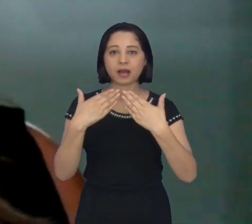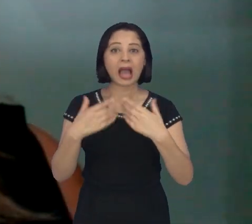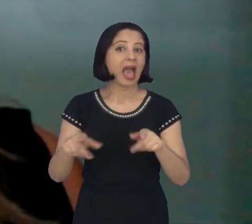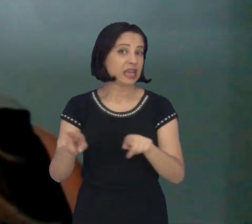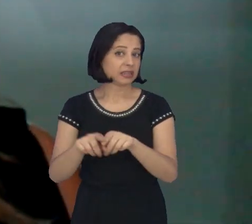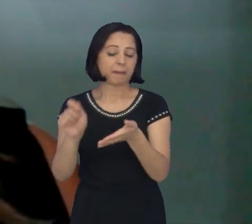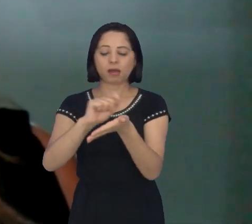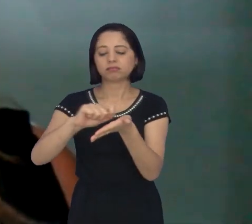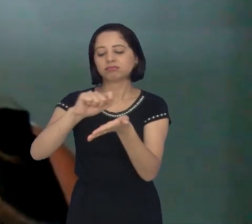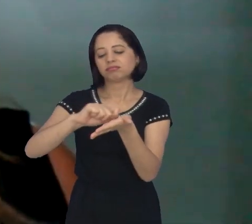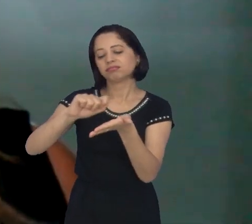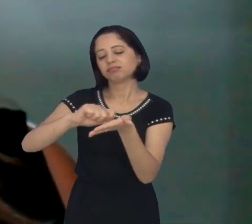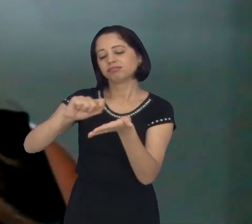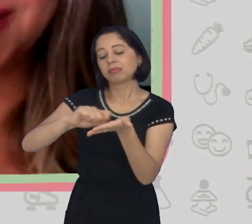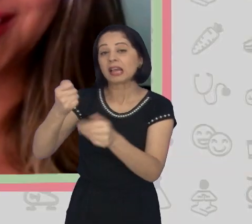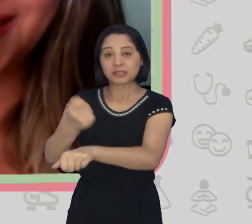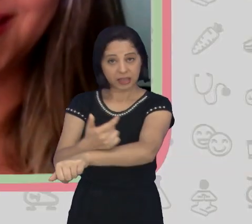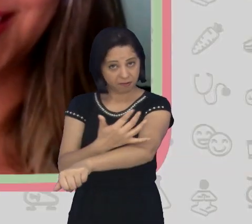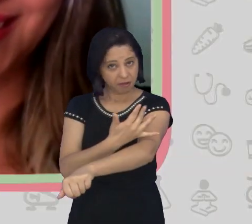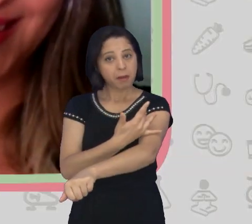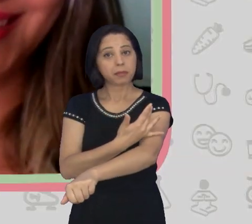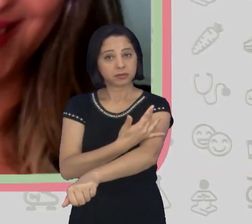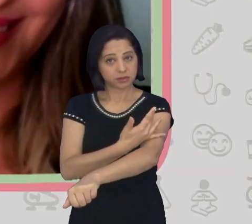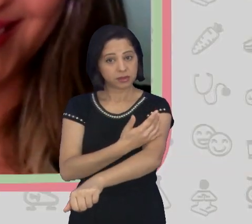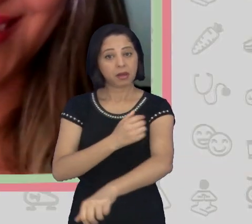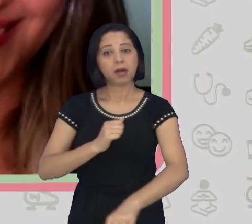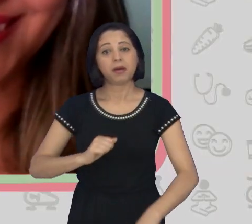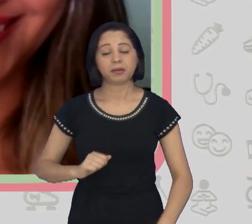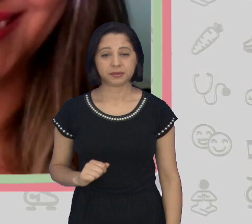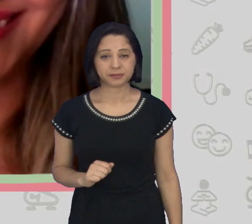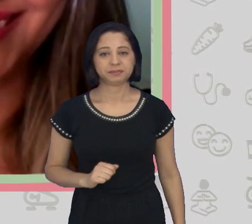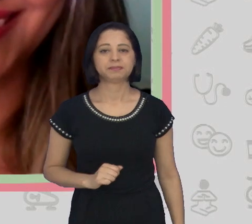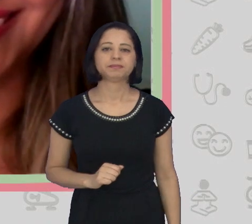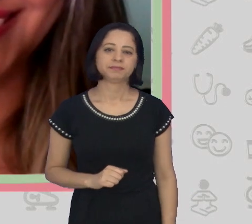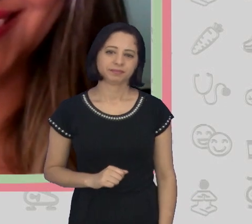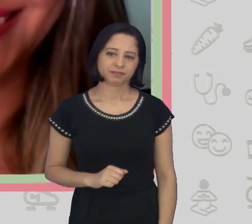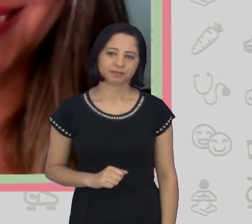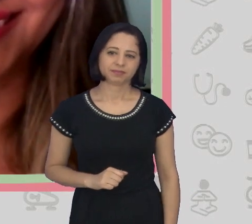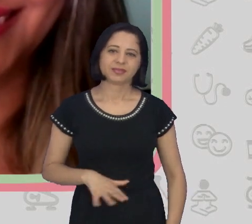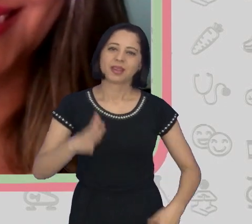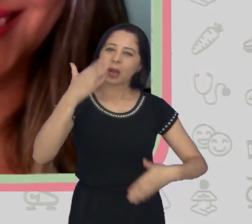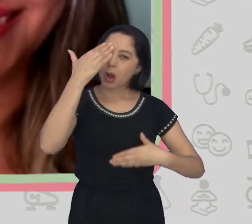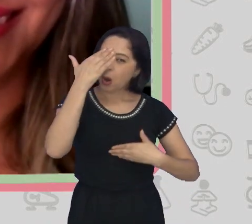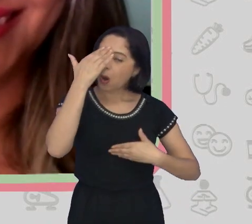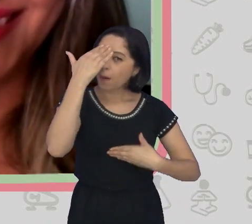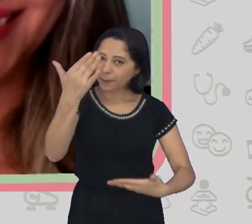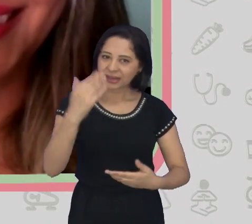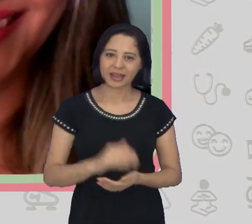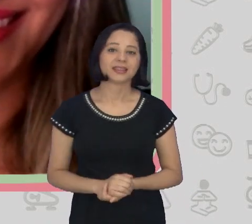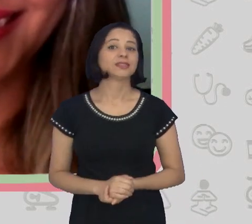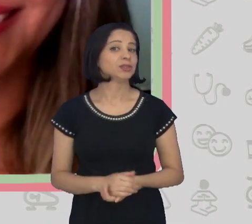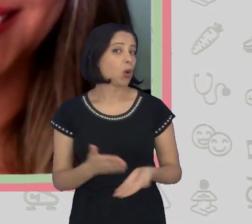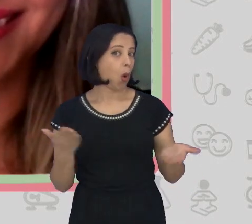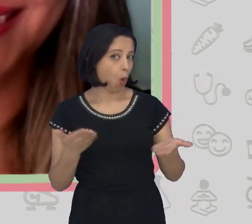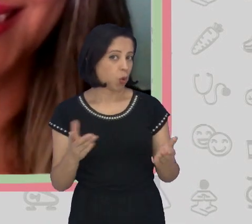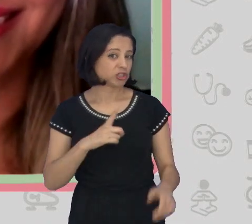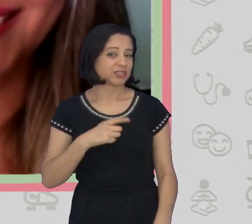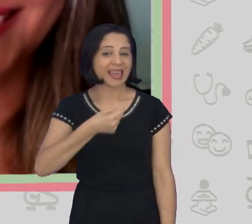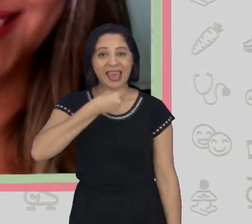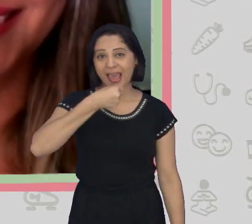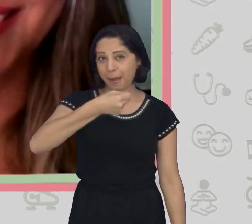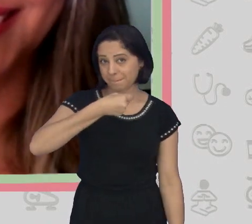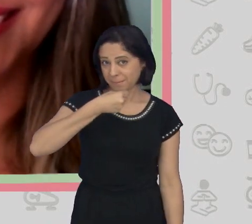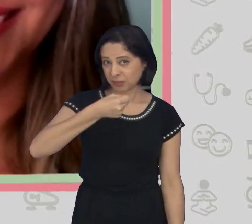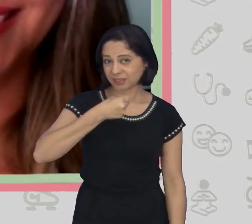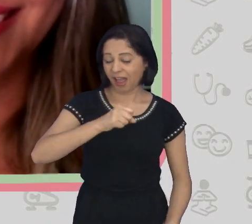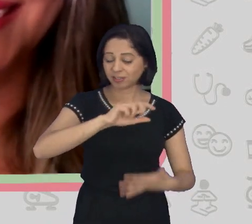escrever sobre a emoção também já ajuda bastante. Tá bom, Paula. Olha, muito obrigada. A gente está cheio de reportagens aqui. Ainda tem a doutora